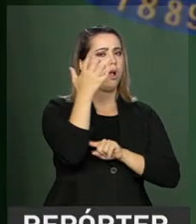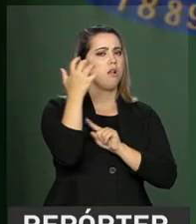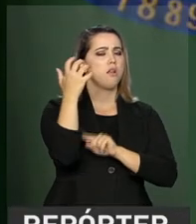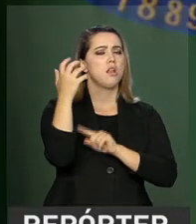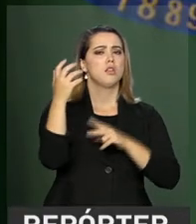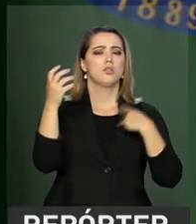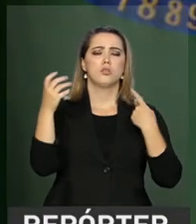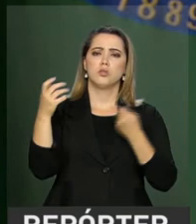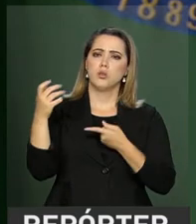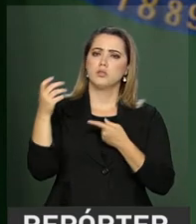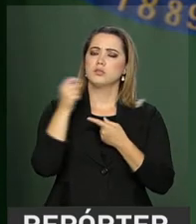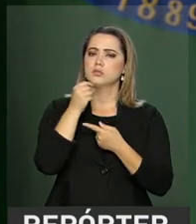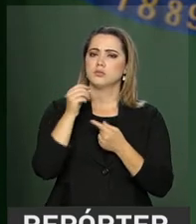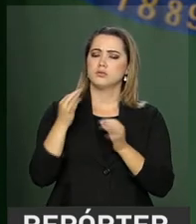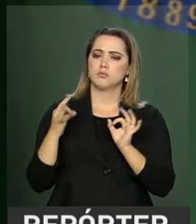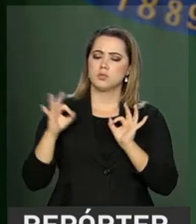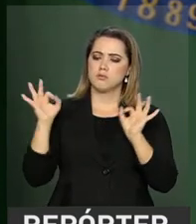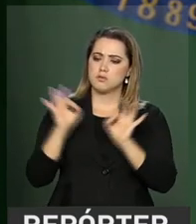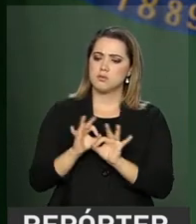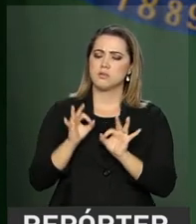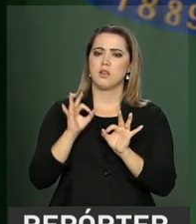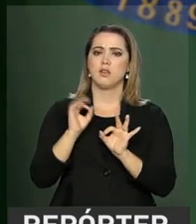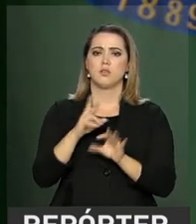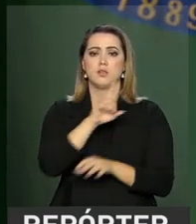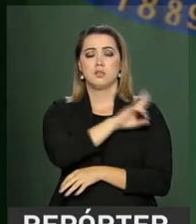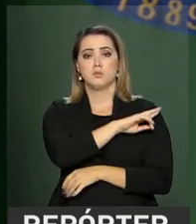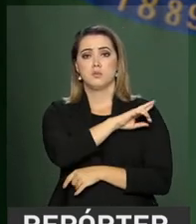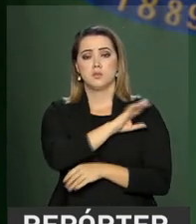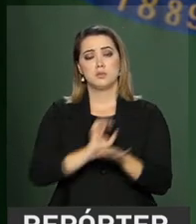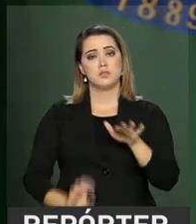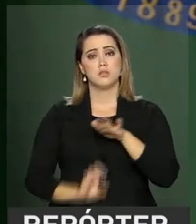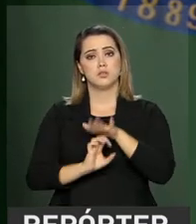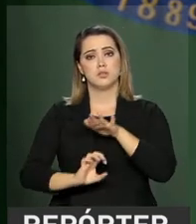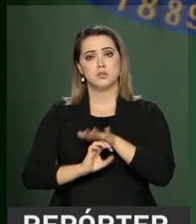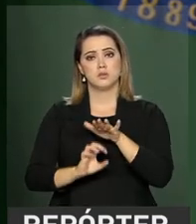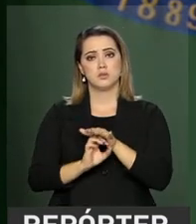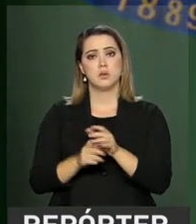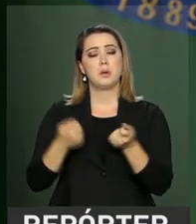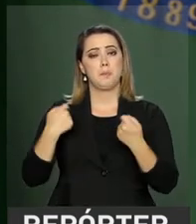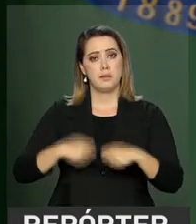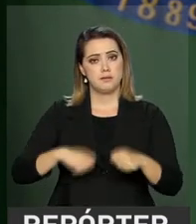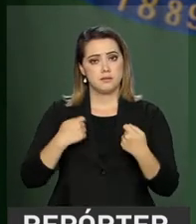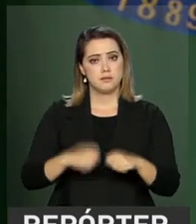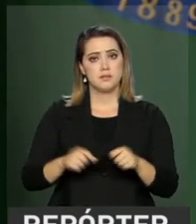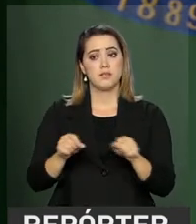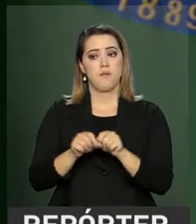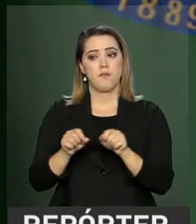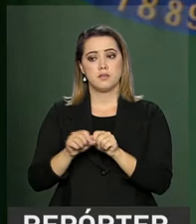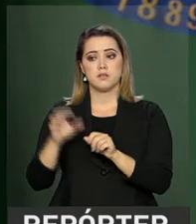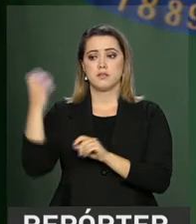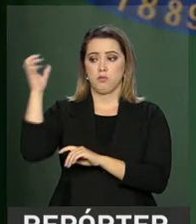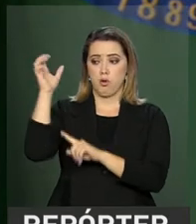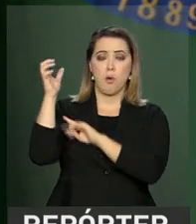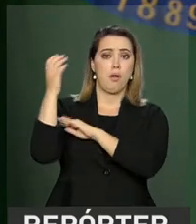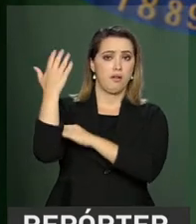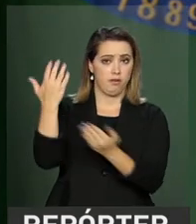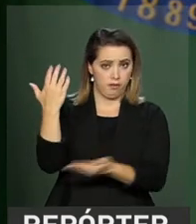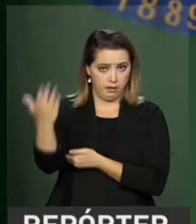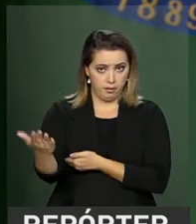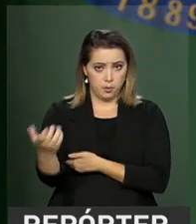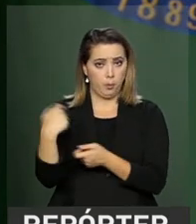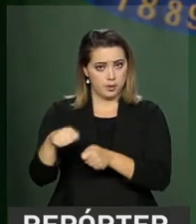e precisa a responsabilidade das empresas pela recuperação de áreas afetadas